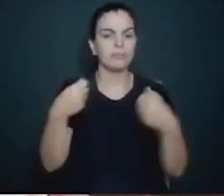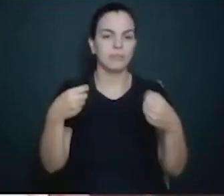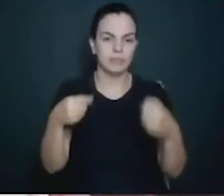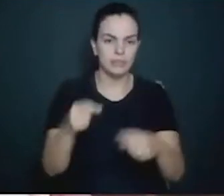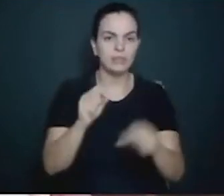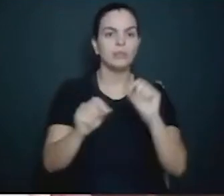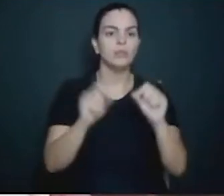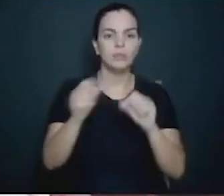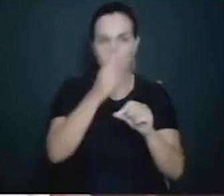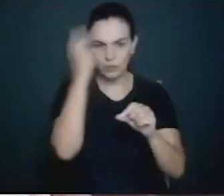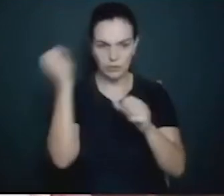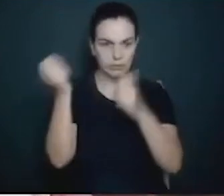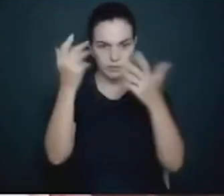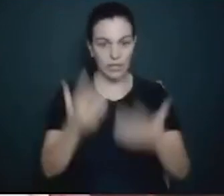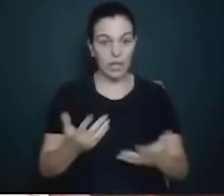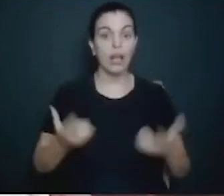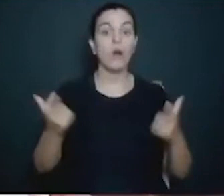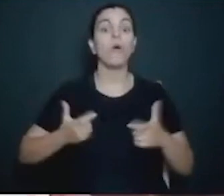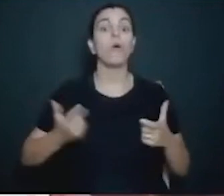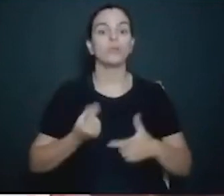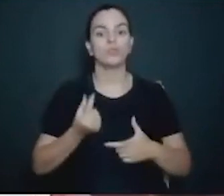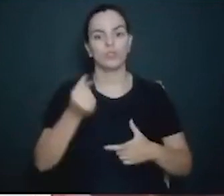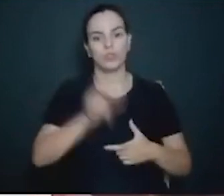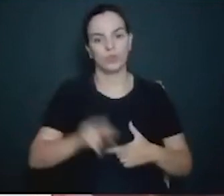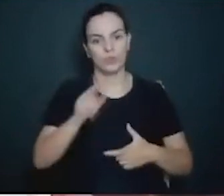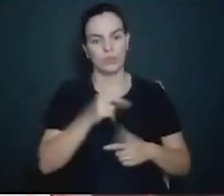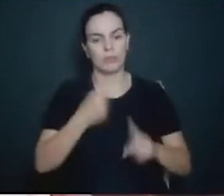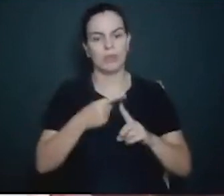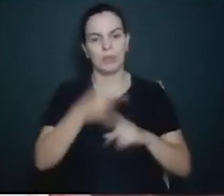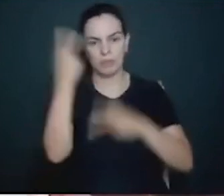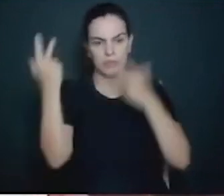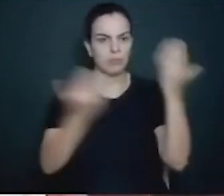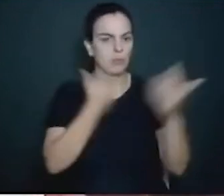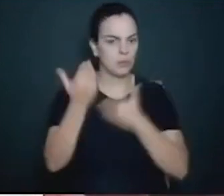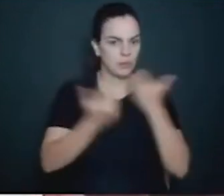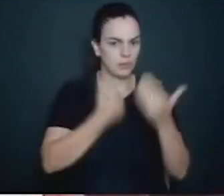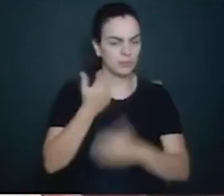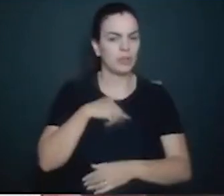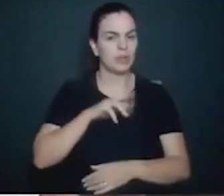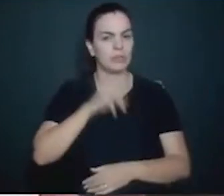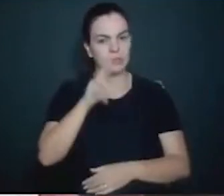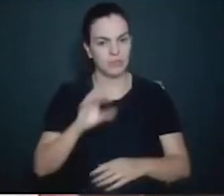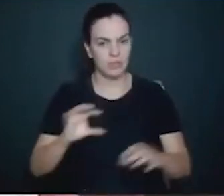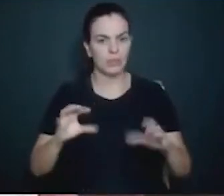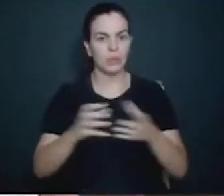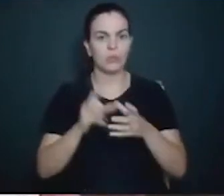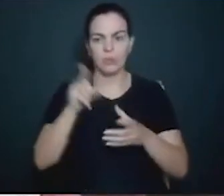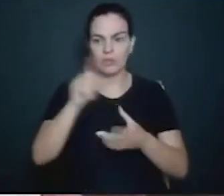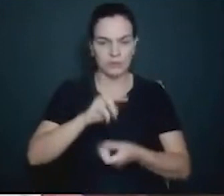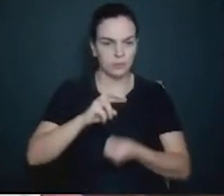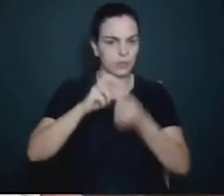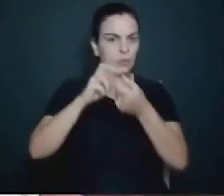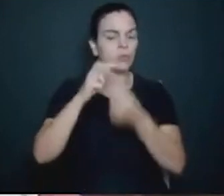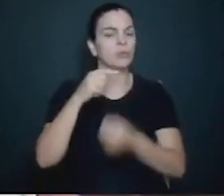onde é que está indo o dinheiro. Por que as pessoas morrem? Fiz uma representação no Tribunal de Contas e isso está caminhando lá e eu espero